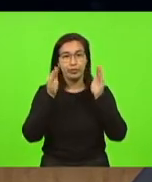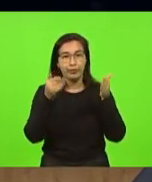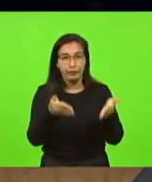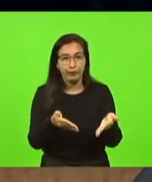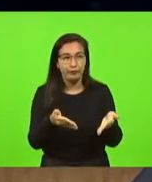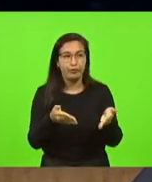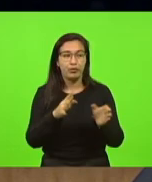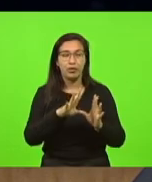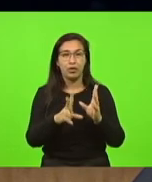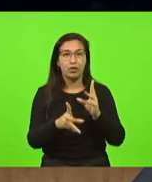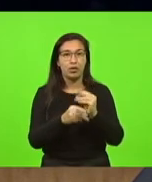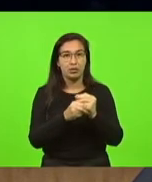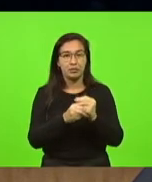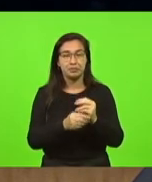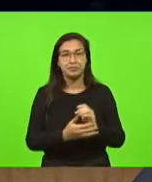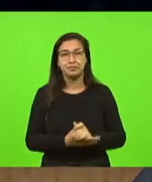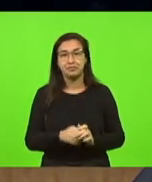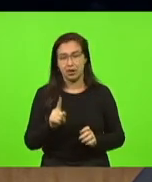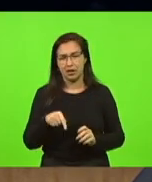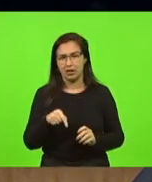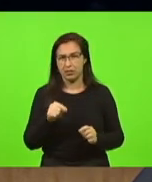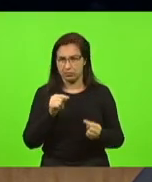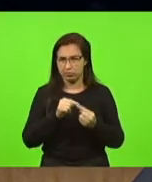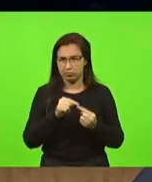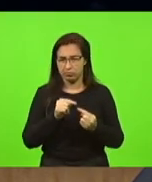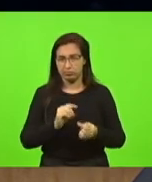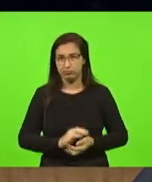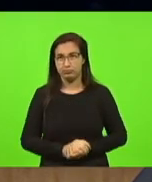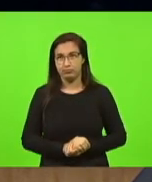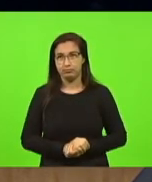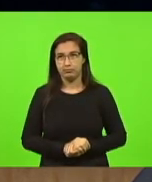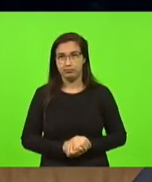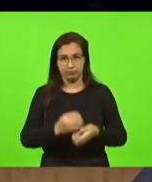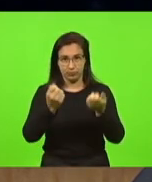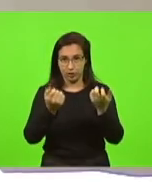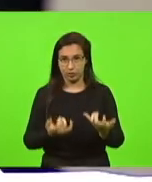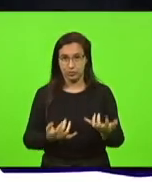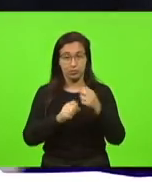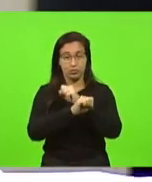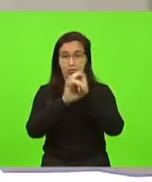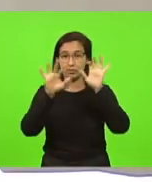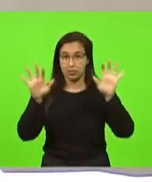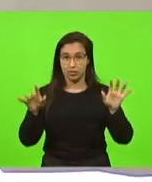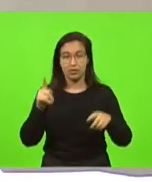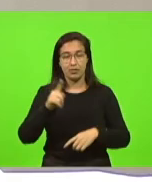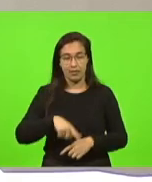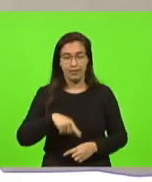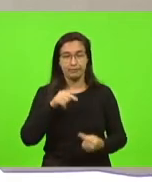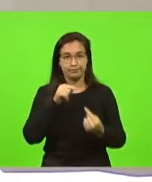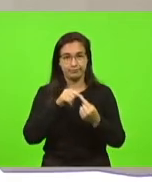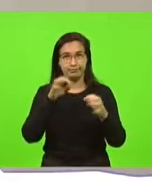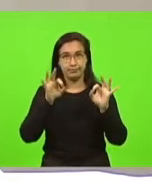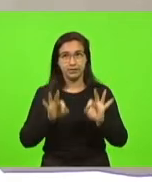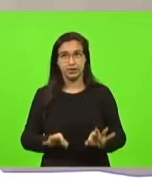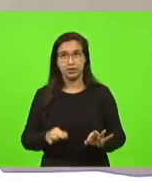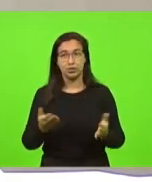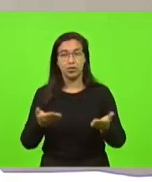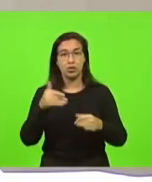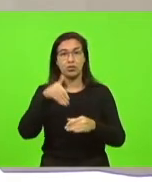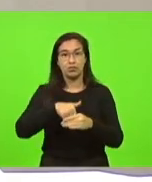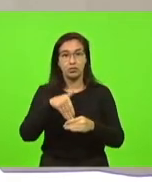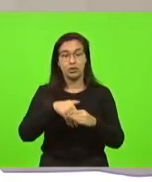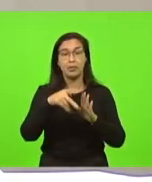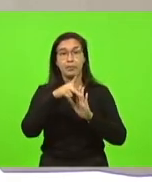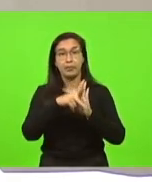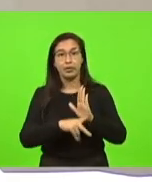às emendas. É isso, né? Vossa Excelência explicou com muita clareza, é assim mesmo. Tá bom, nós então estamos votando agora o projeto com a